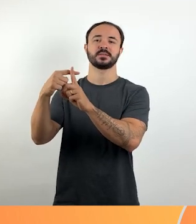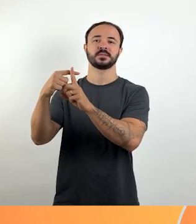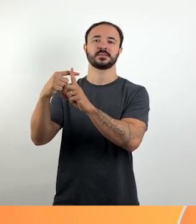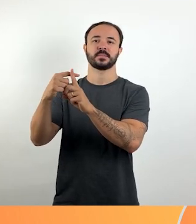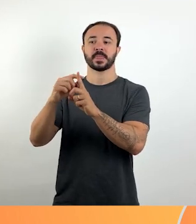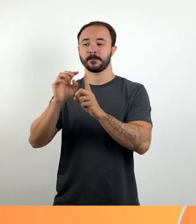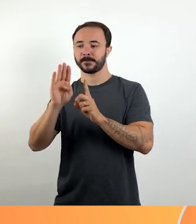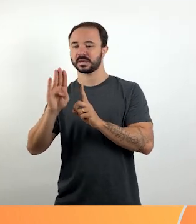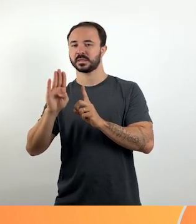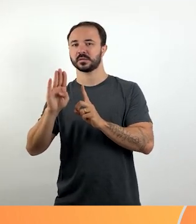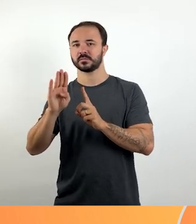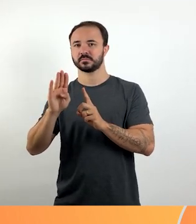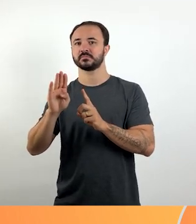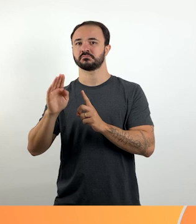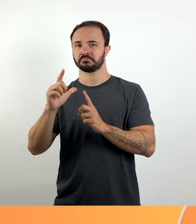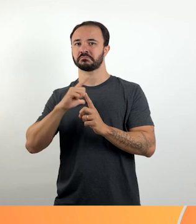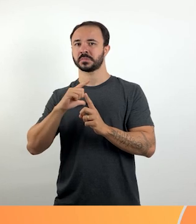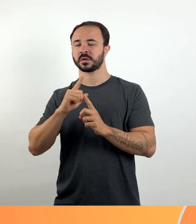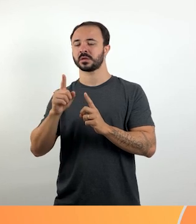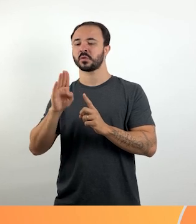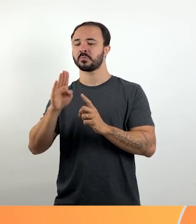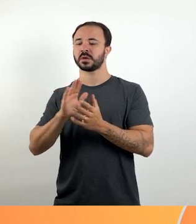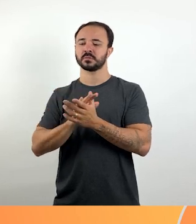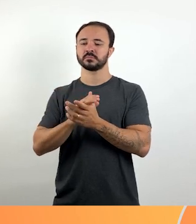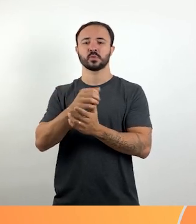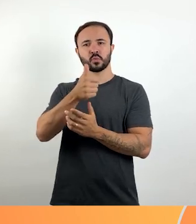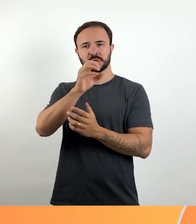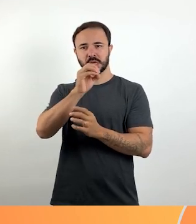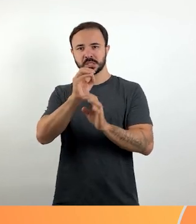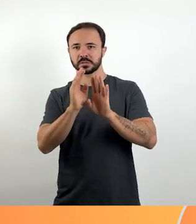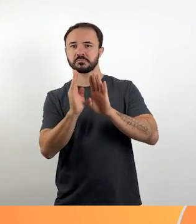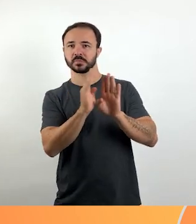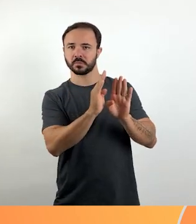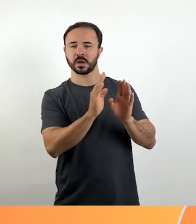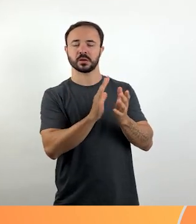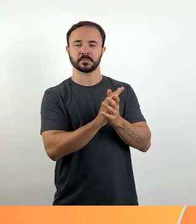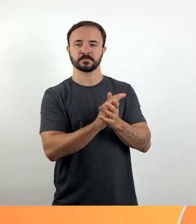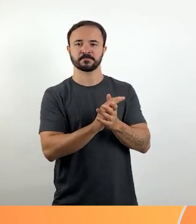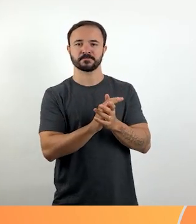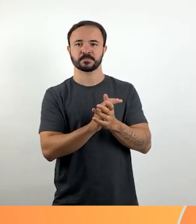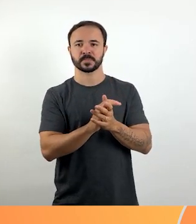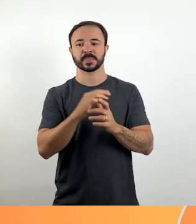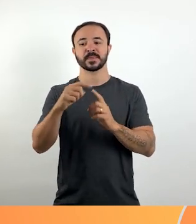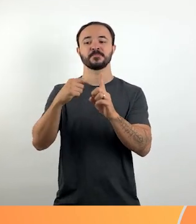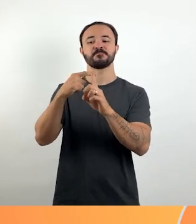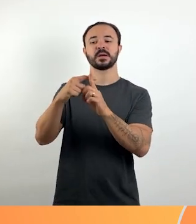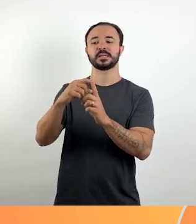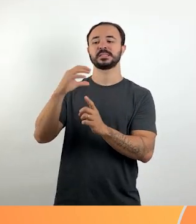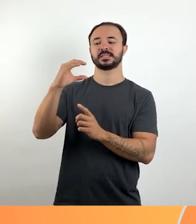B, já que eu estou colocando 10 em evidência, mais C